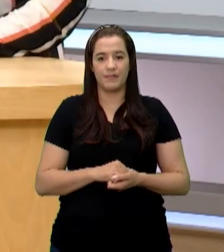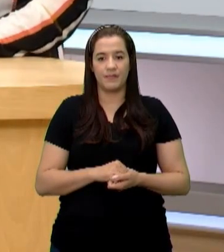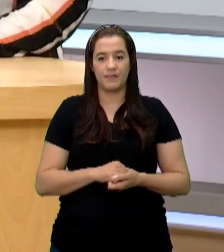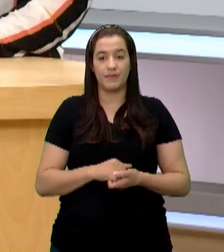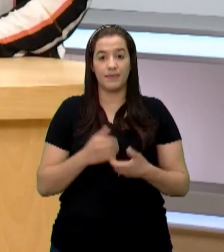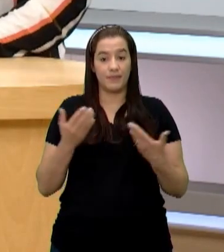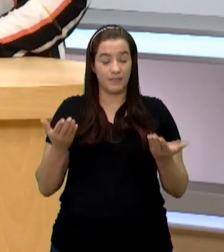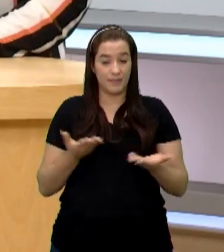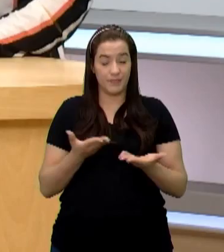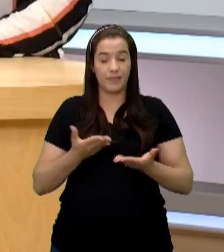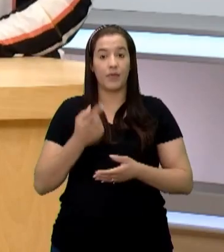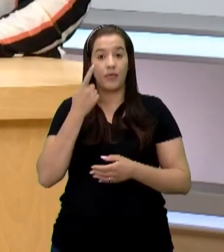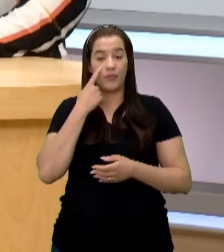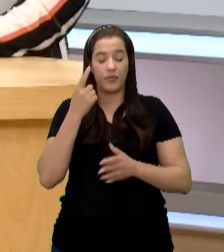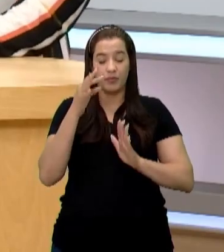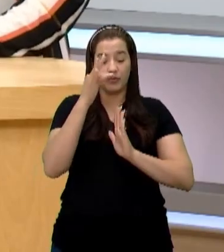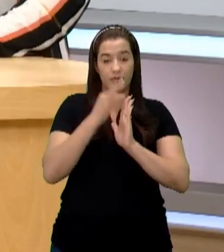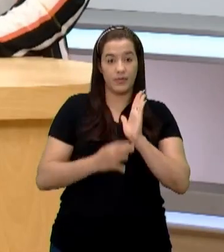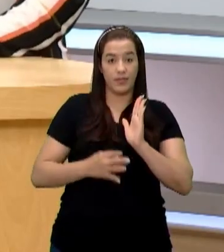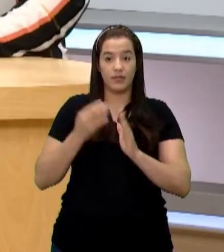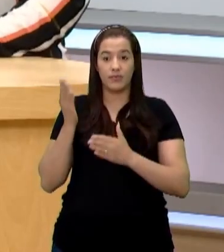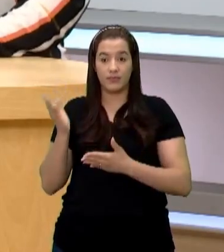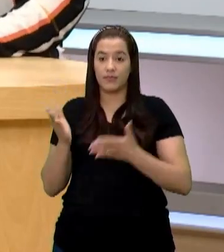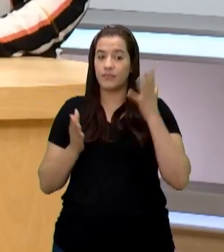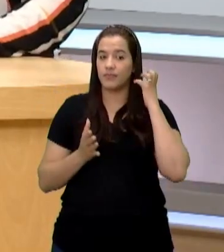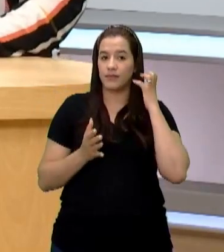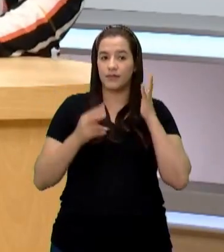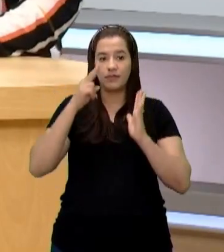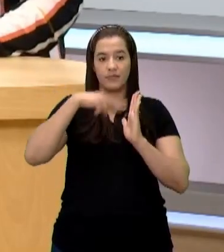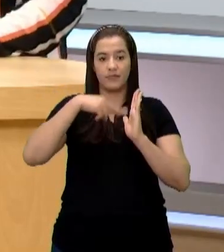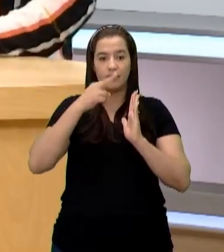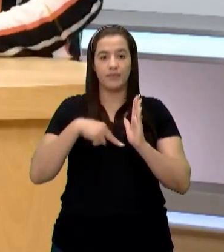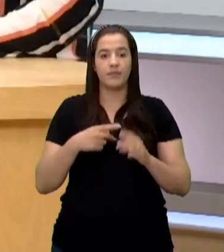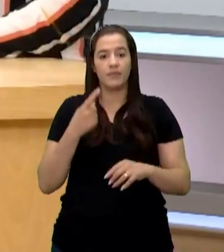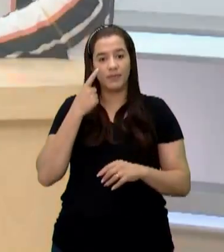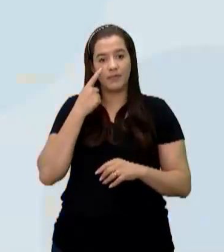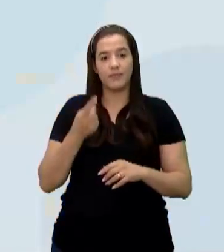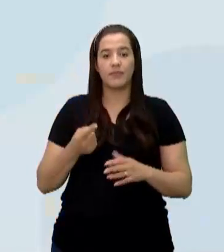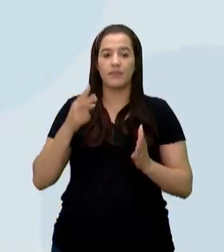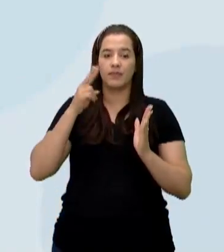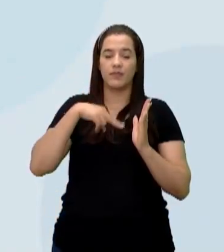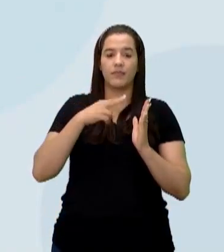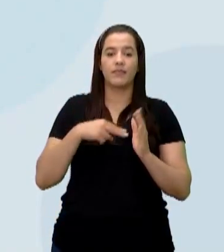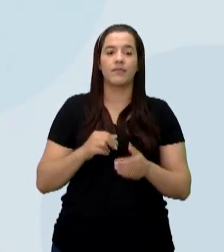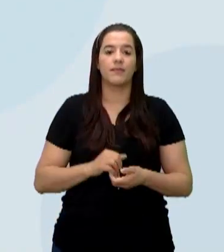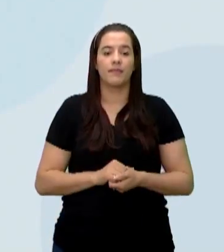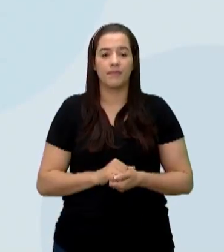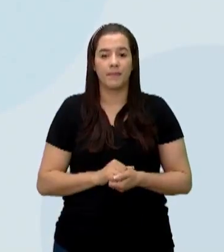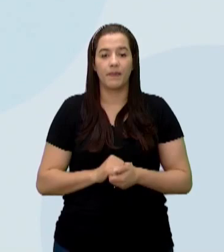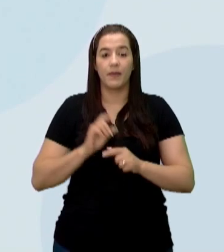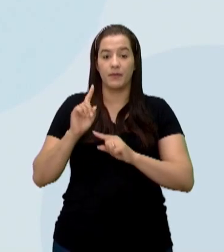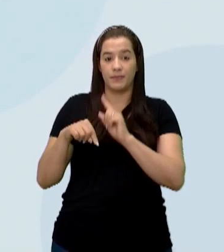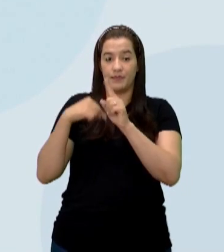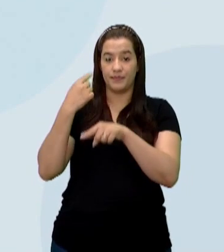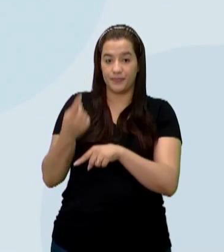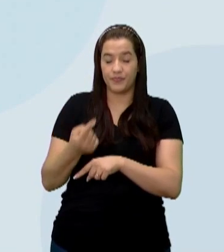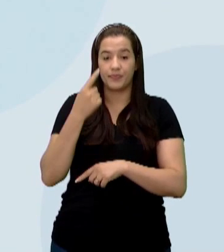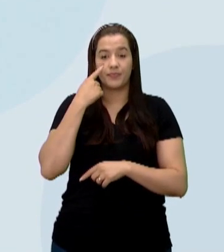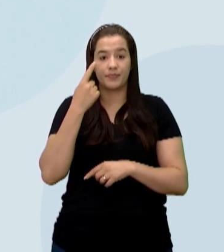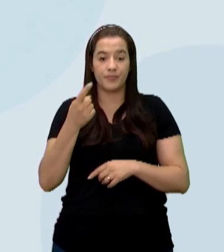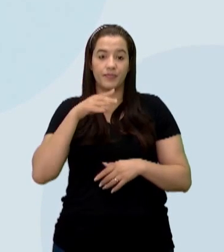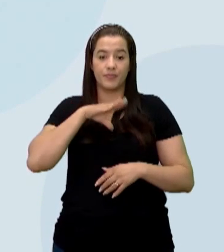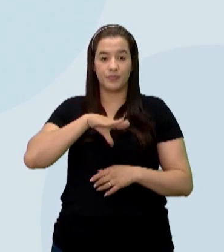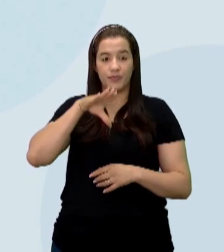Vamos lá, ao texto que a Elaine vai ler agora. Isso, bora lá. Depois de recusar-se por